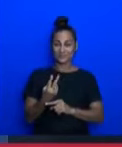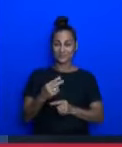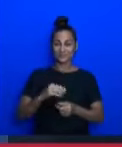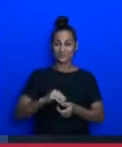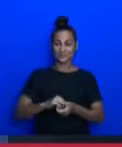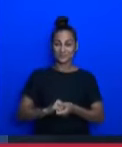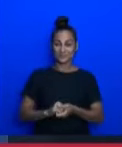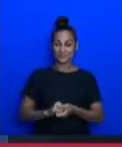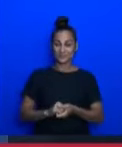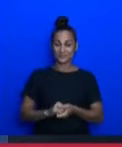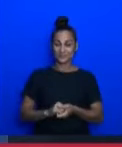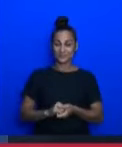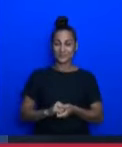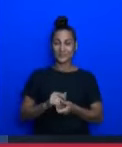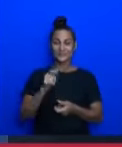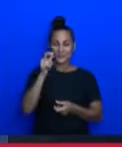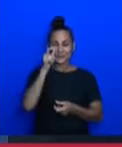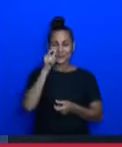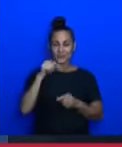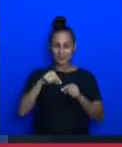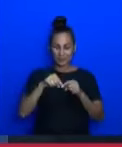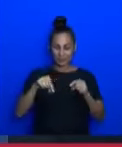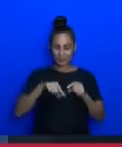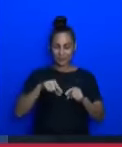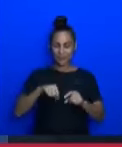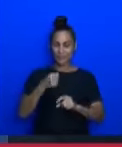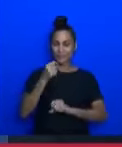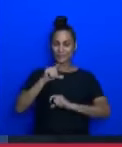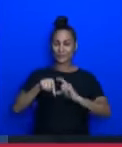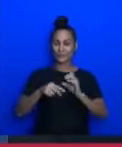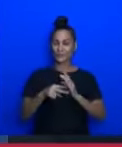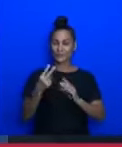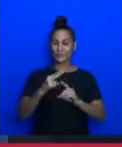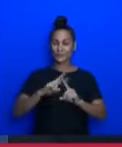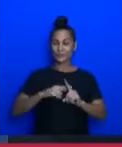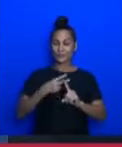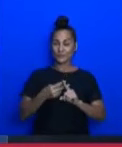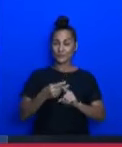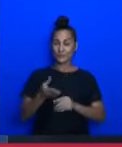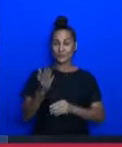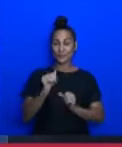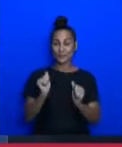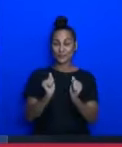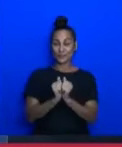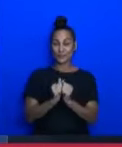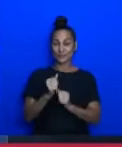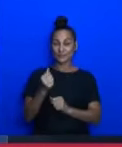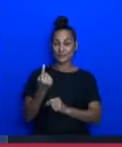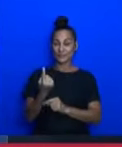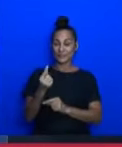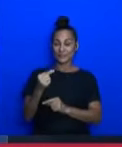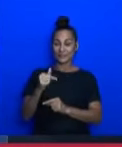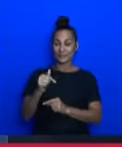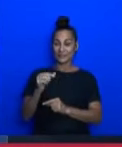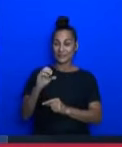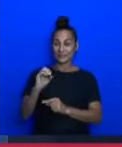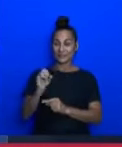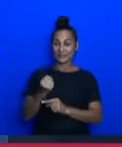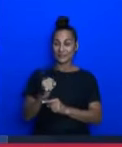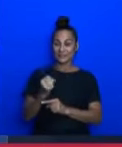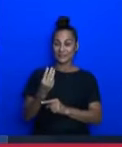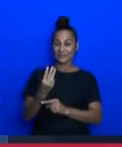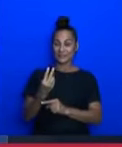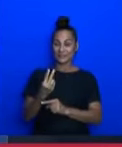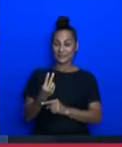Amarela 42. Vamos conferir as 6 dezenas sorteadas no segundo sorteio da dupla cena. Confira comigo. 17,